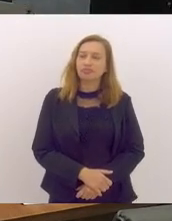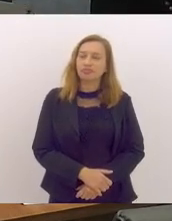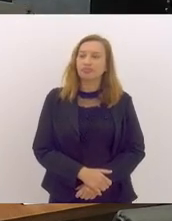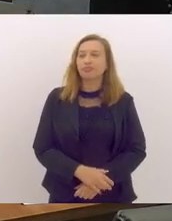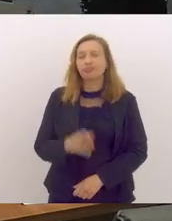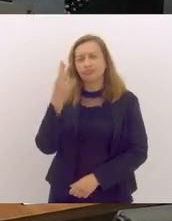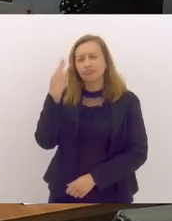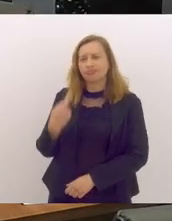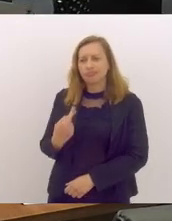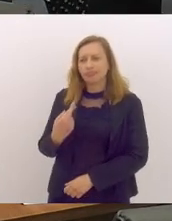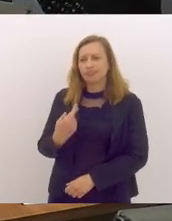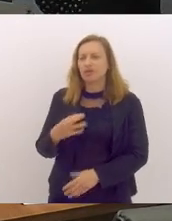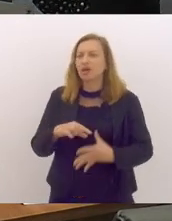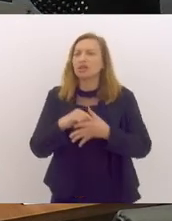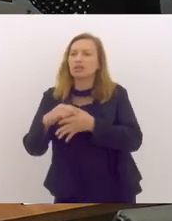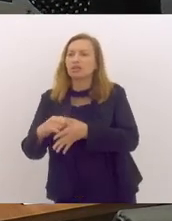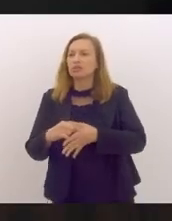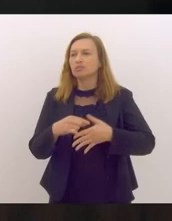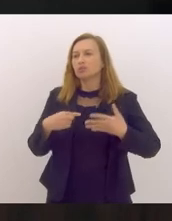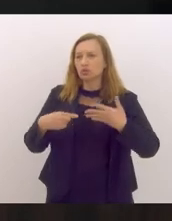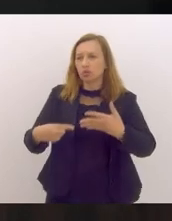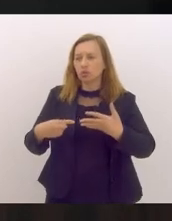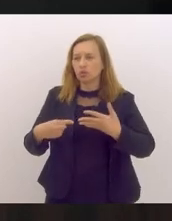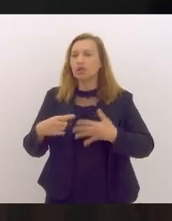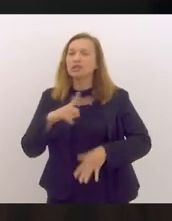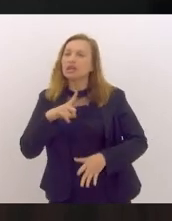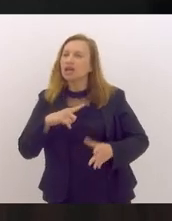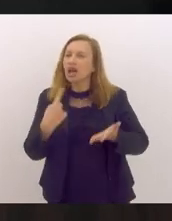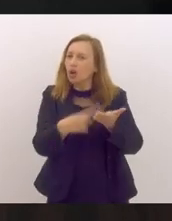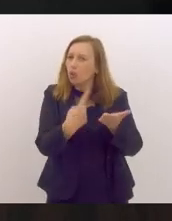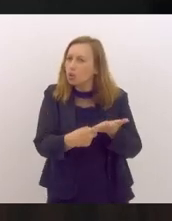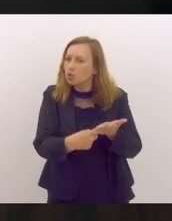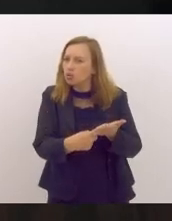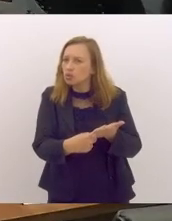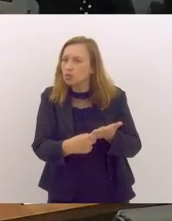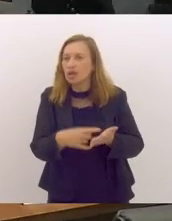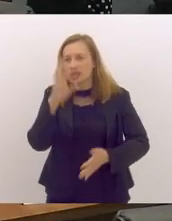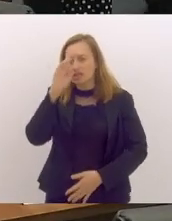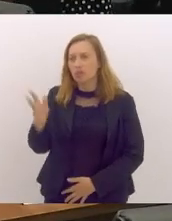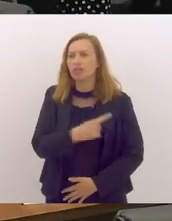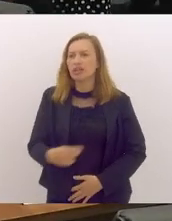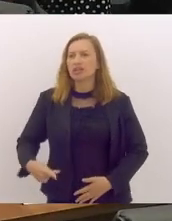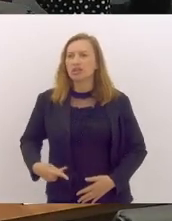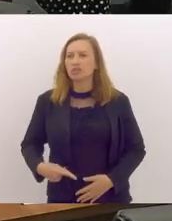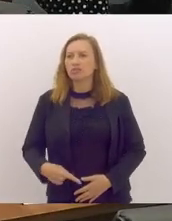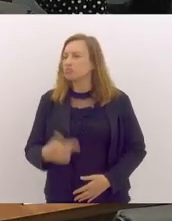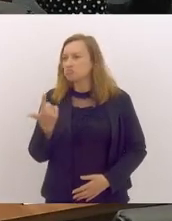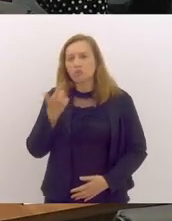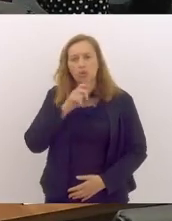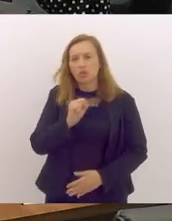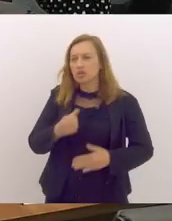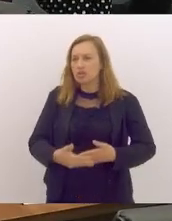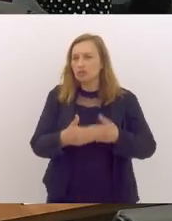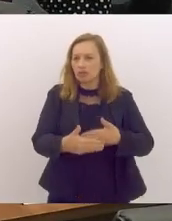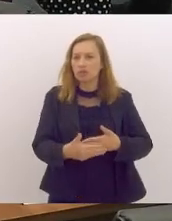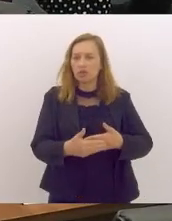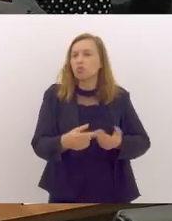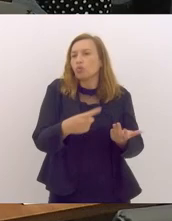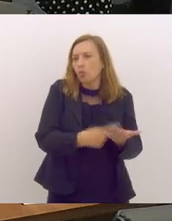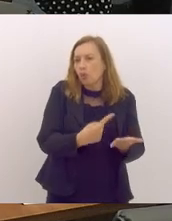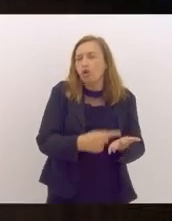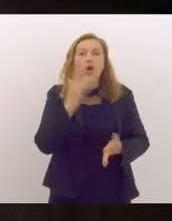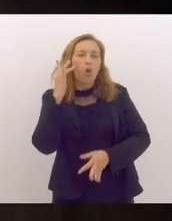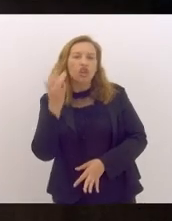Renata, líder do PSOL, tem acordo de... Senhor presidente, a gente não conseguiu avançar num acordo, okay.